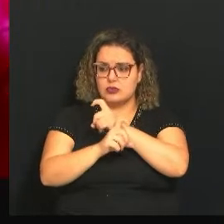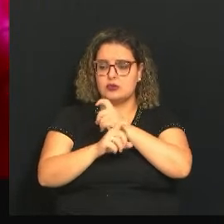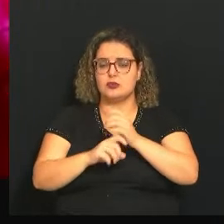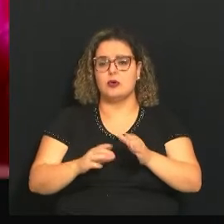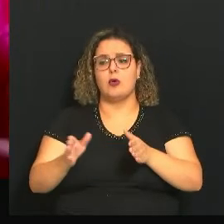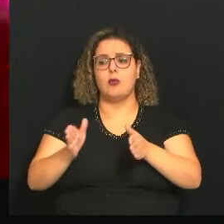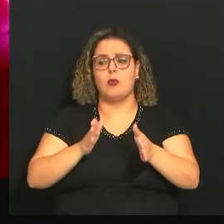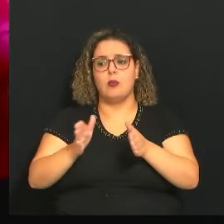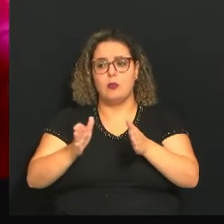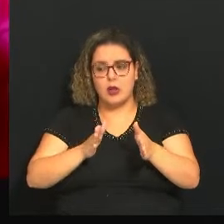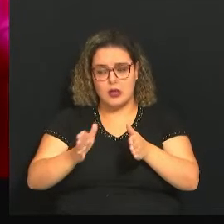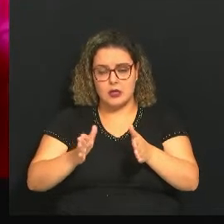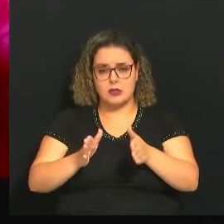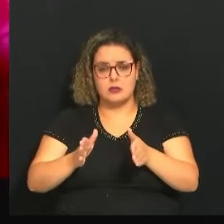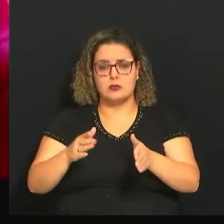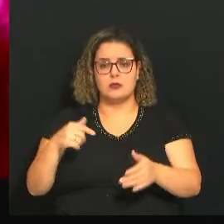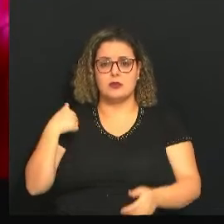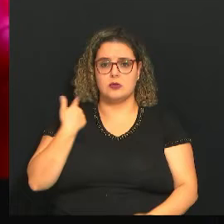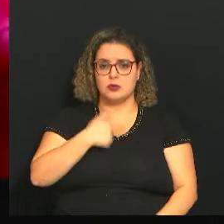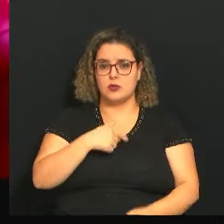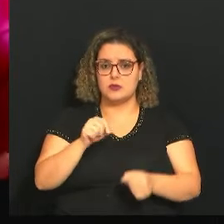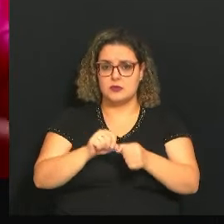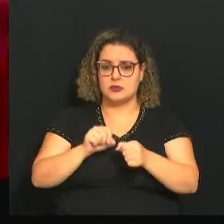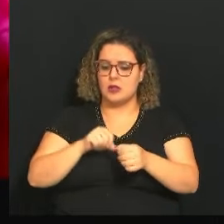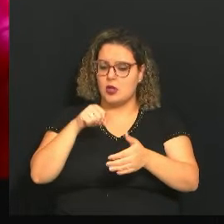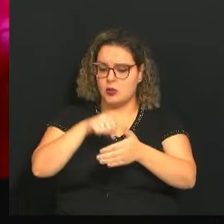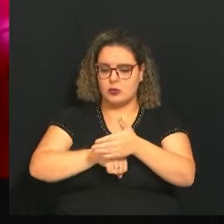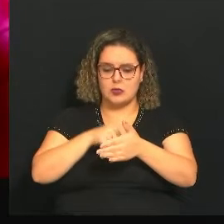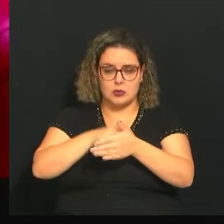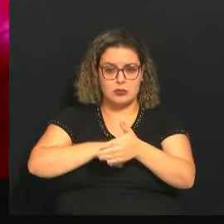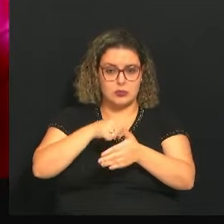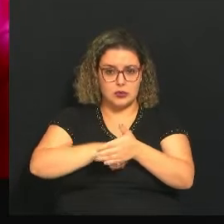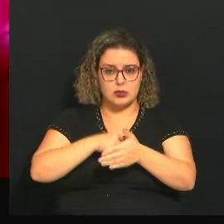período que a gente vai ter que fazer muita luta para